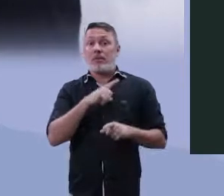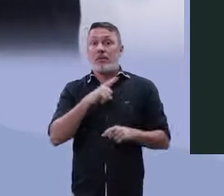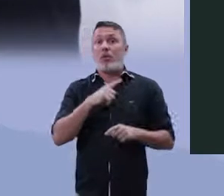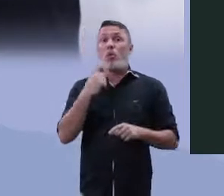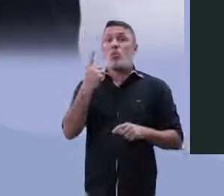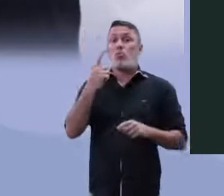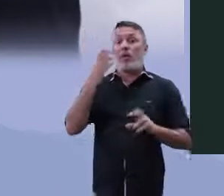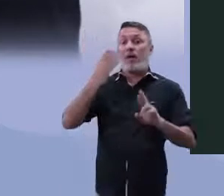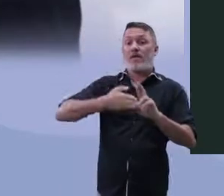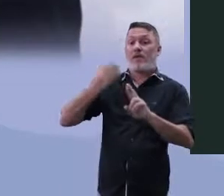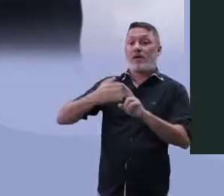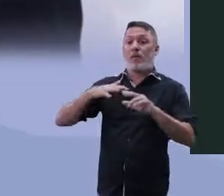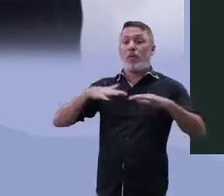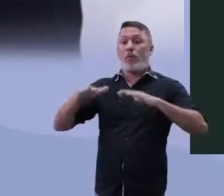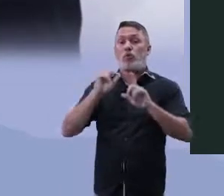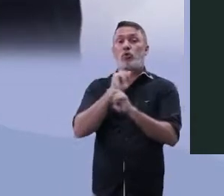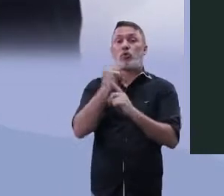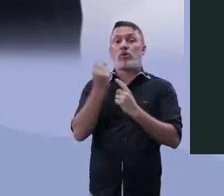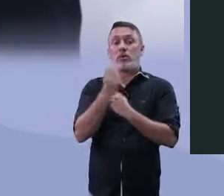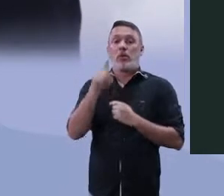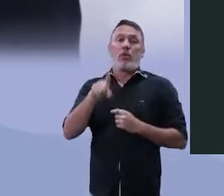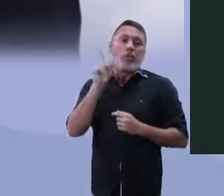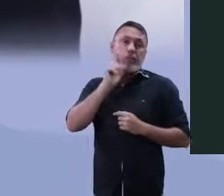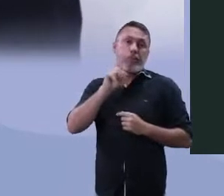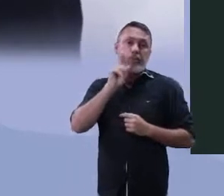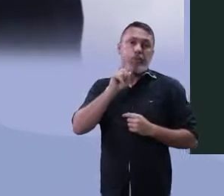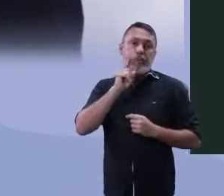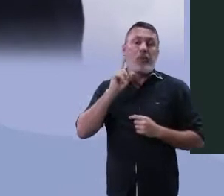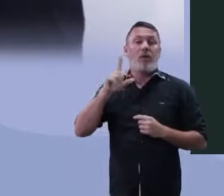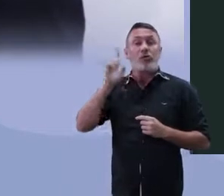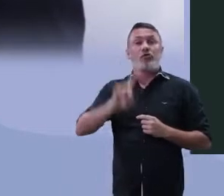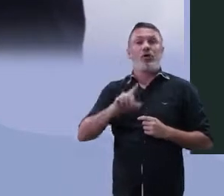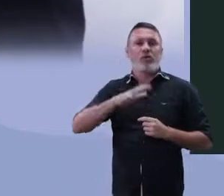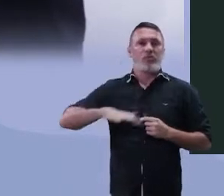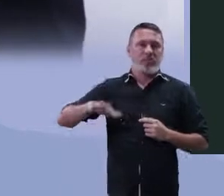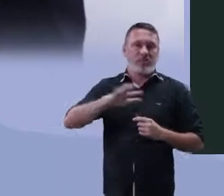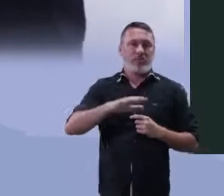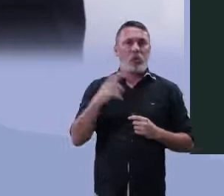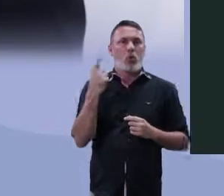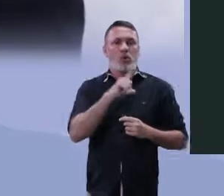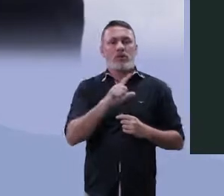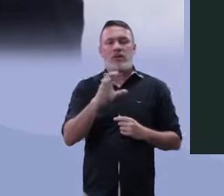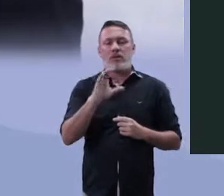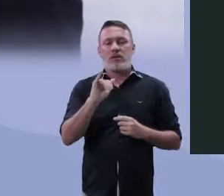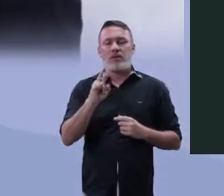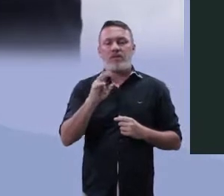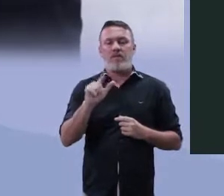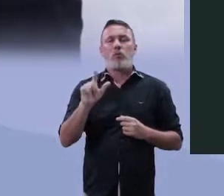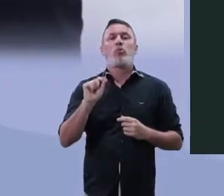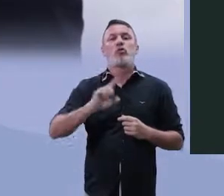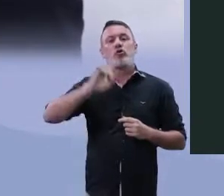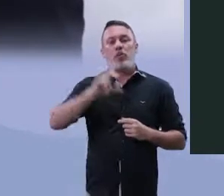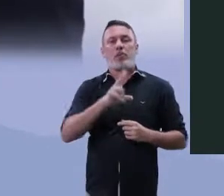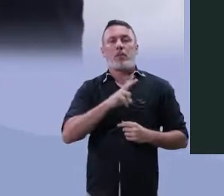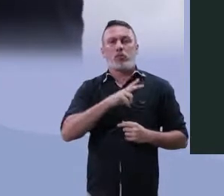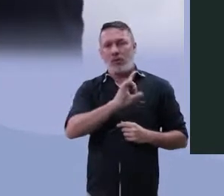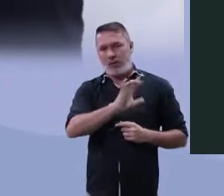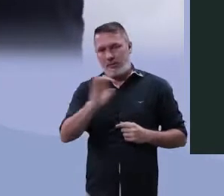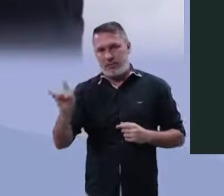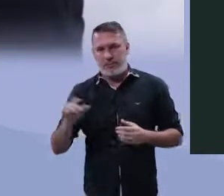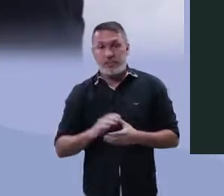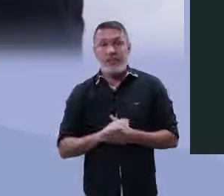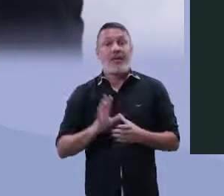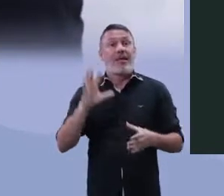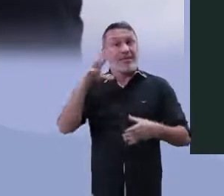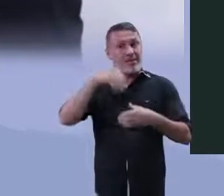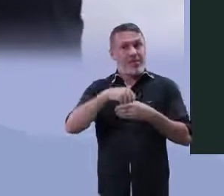a principal referência de movimentos sociais nos Estados Unidos, são os movimentos pelos direitos civis, e dentro deles, né, você tem